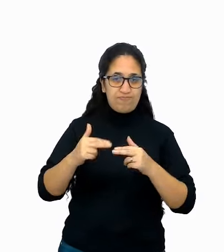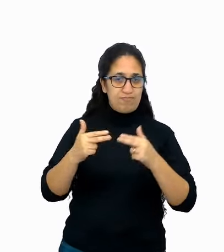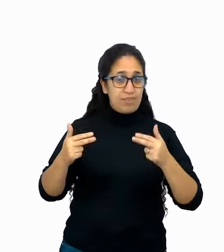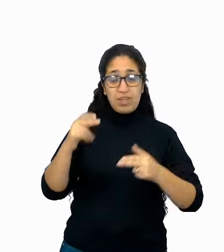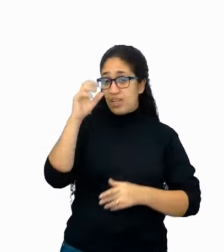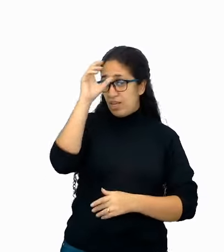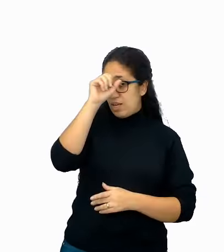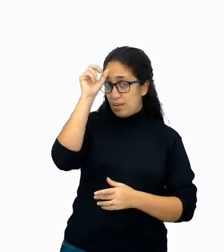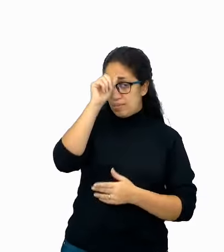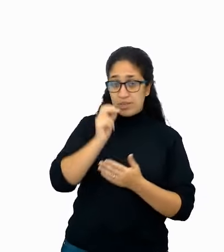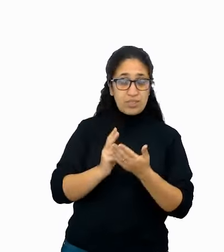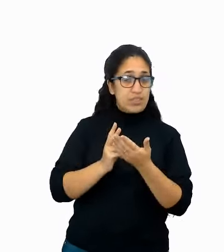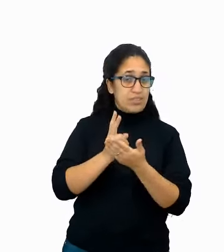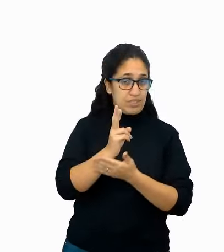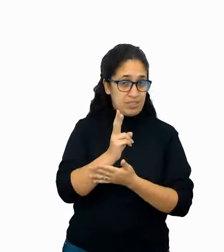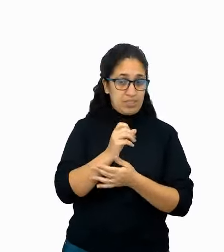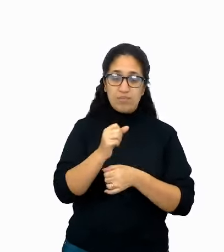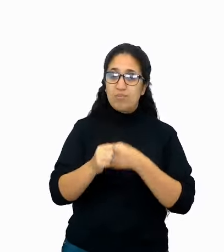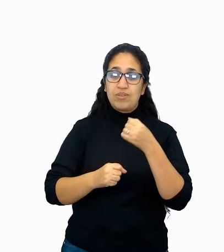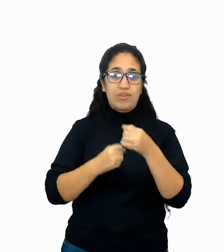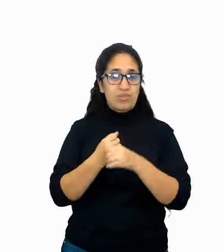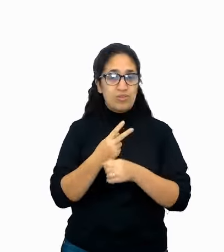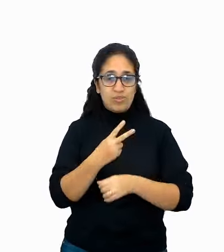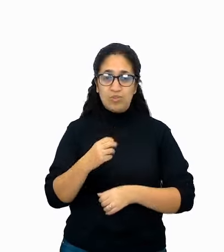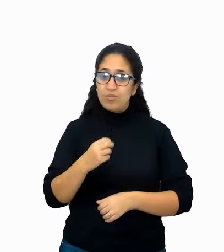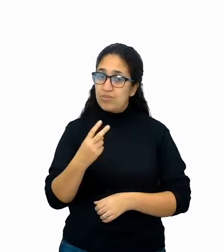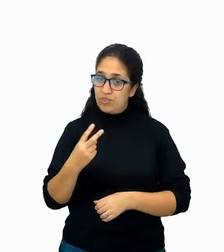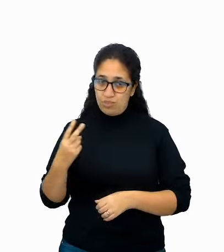Sempre de 2022,